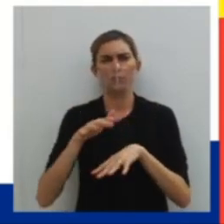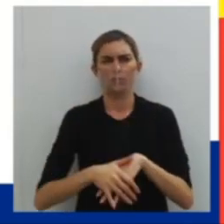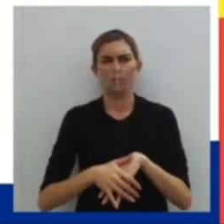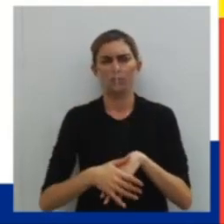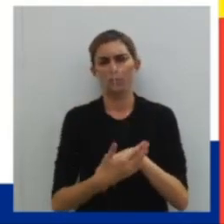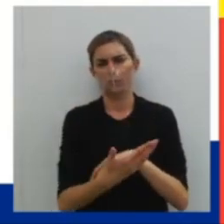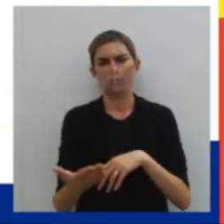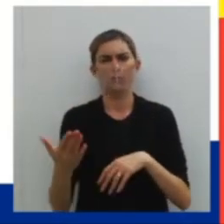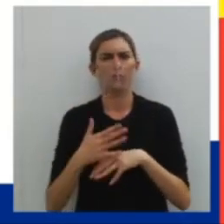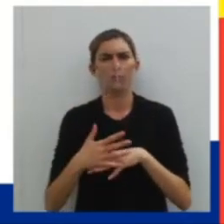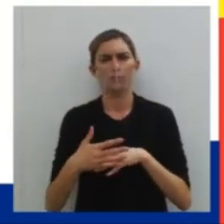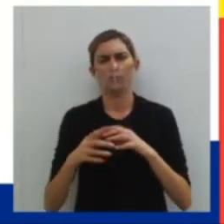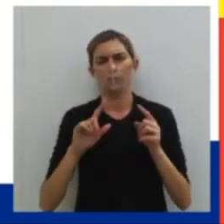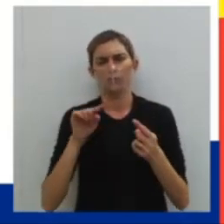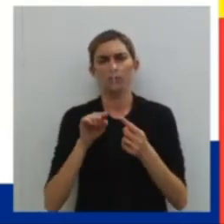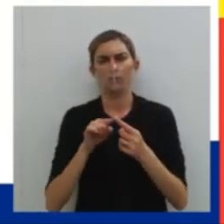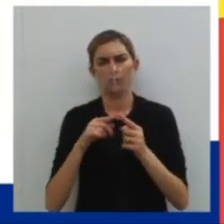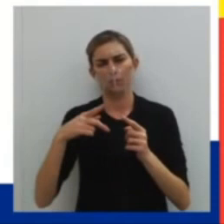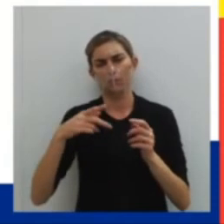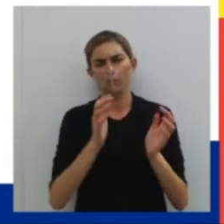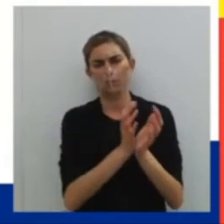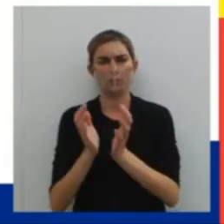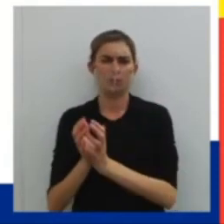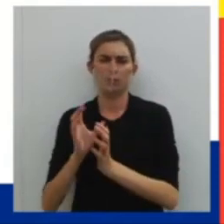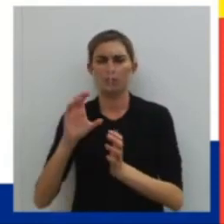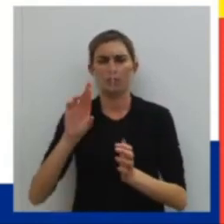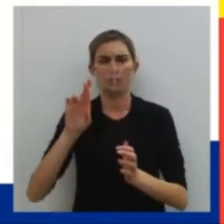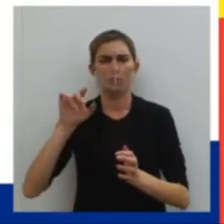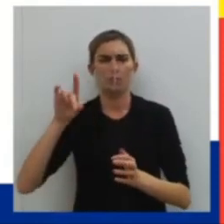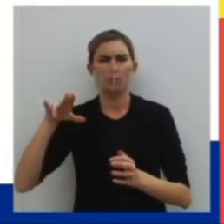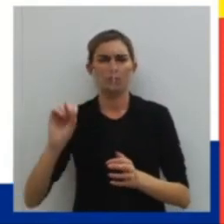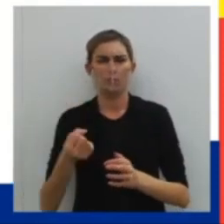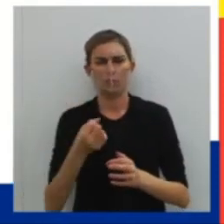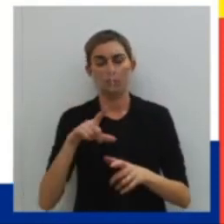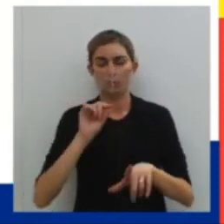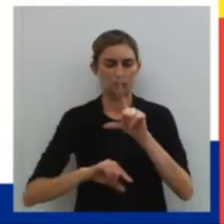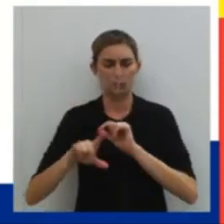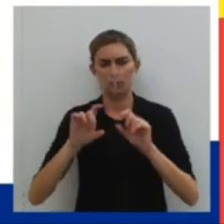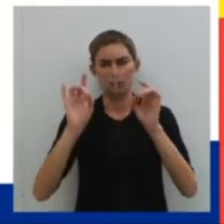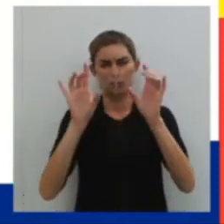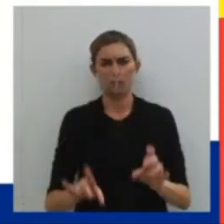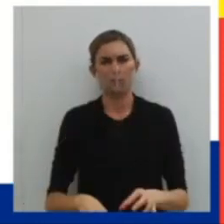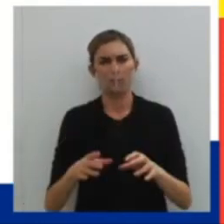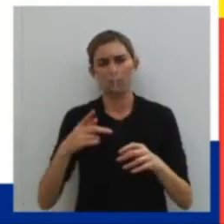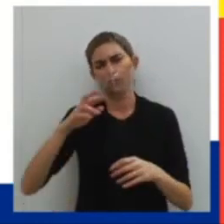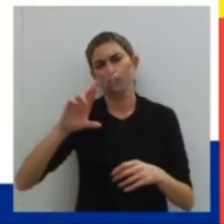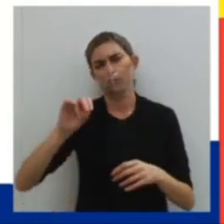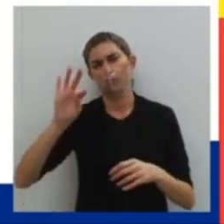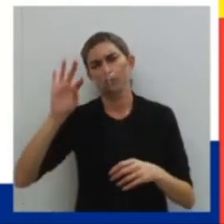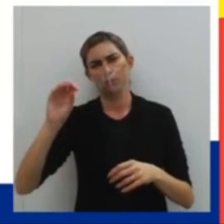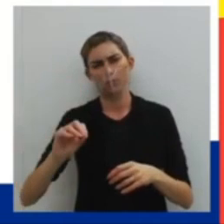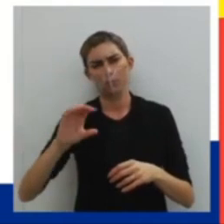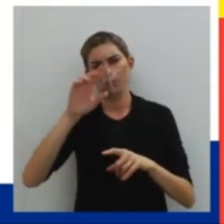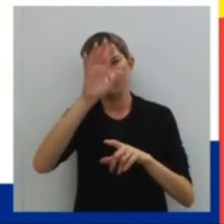relação, que vai estar associando pares ordenados, que eu vou escolher de forma especial do produto cartesiano